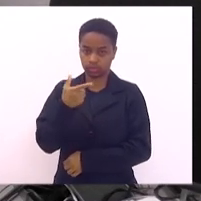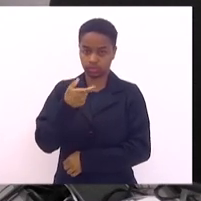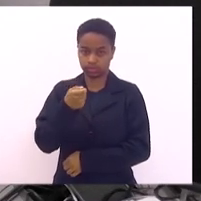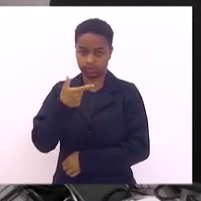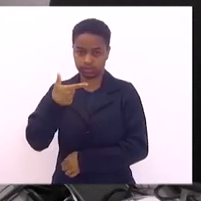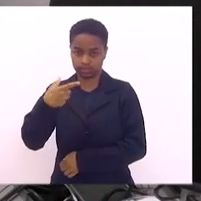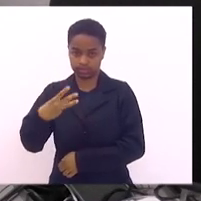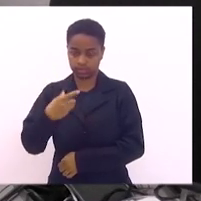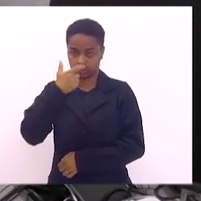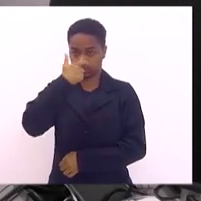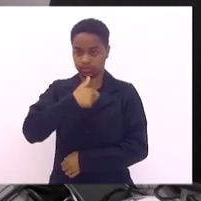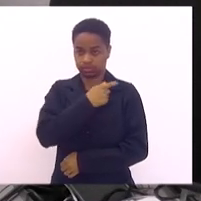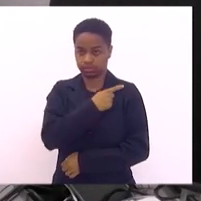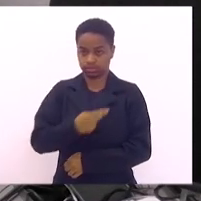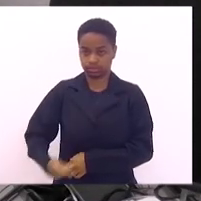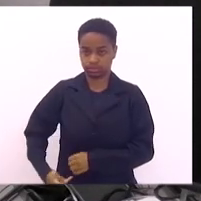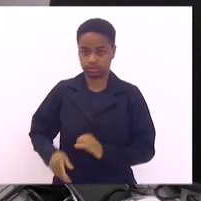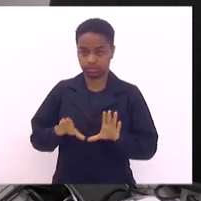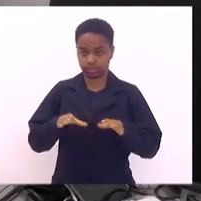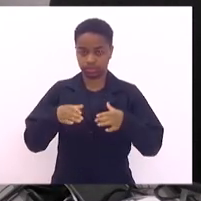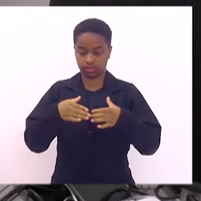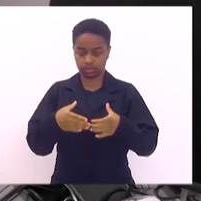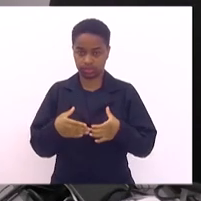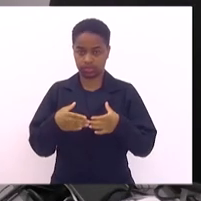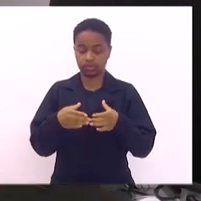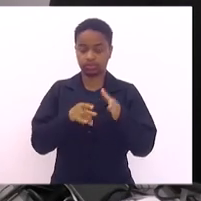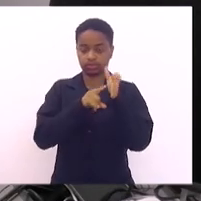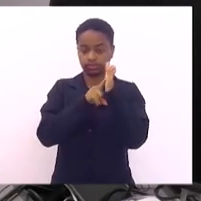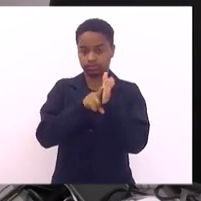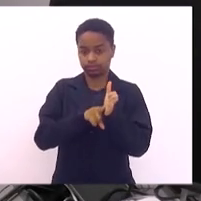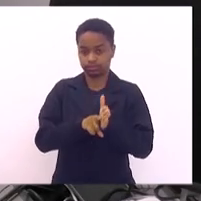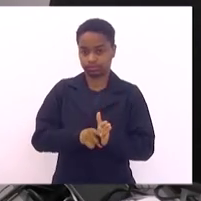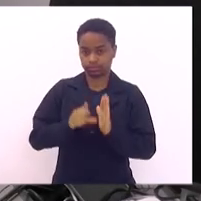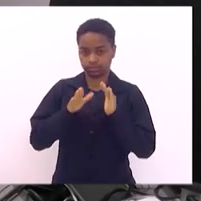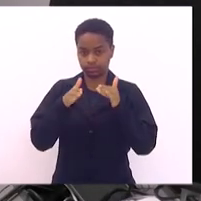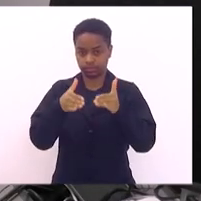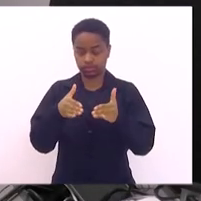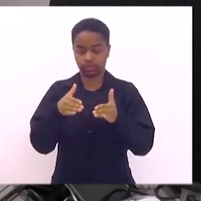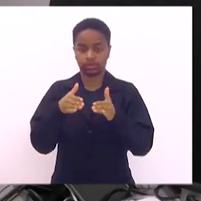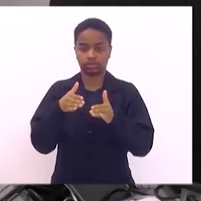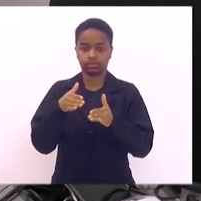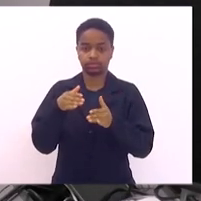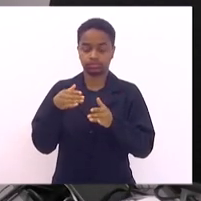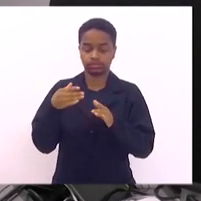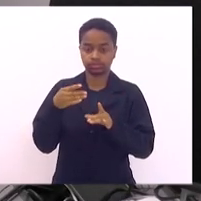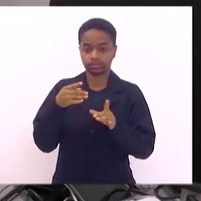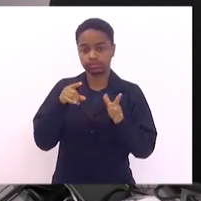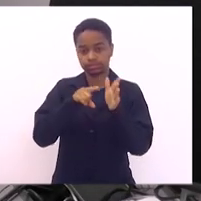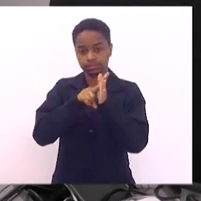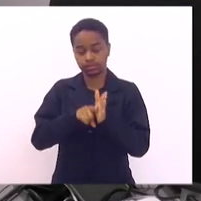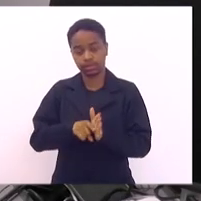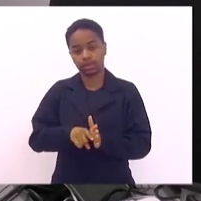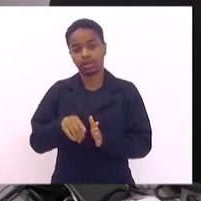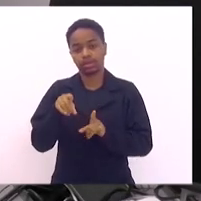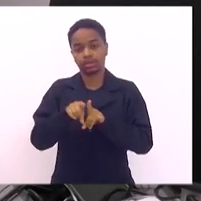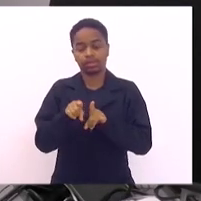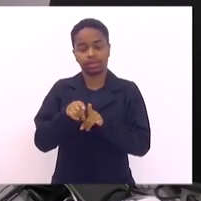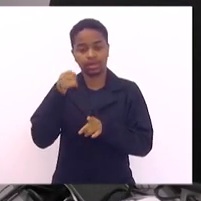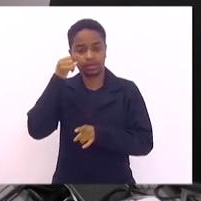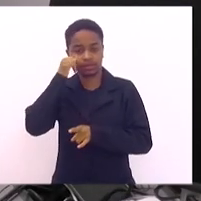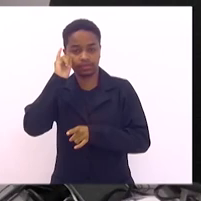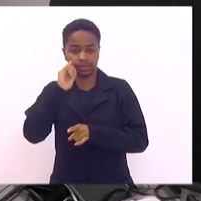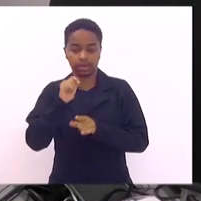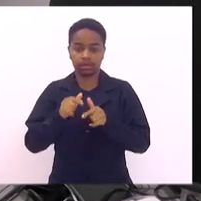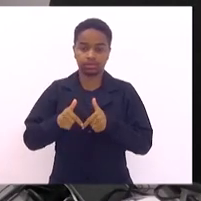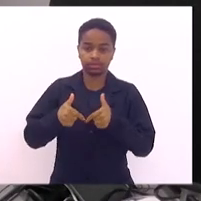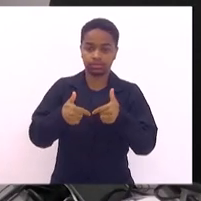na condição de presidente da Comissão Parlamentar de Inquérito destinada a apurar as causas e formas de prevenção e combate